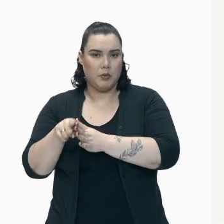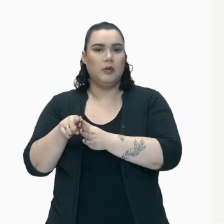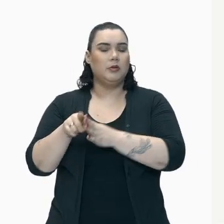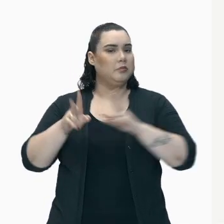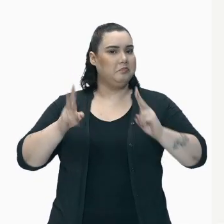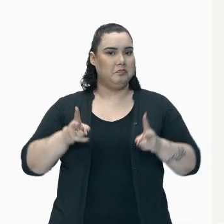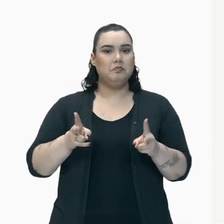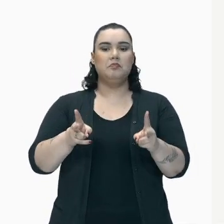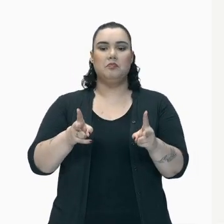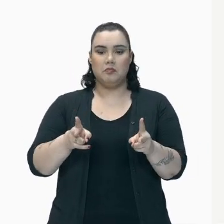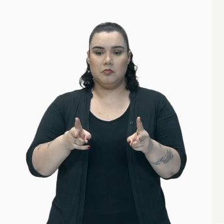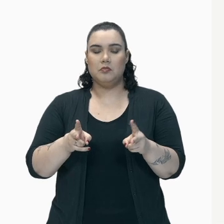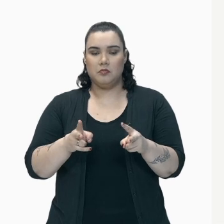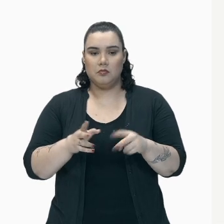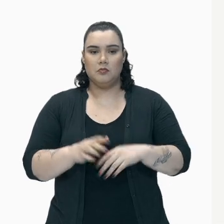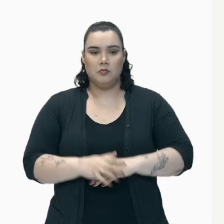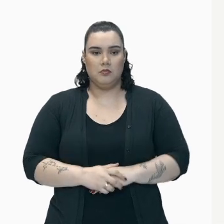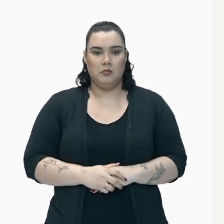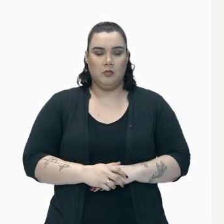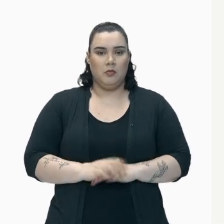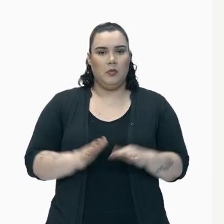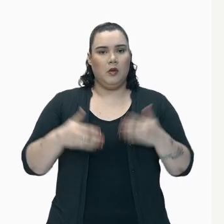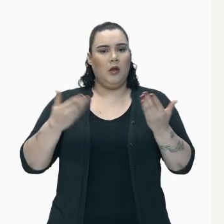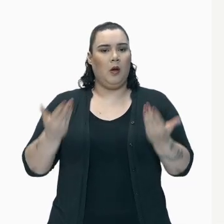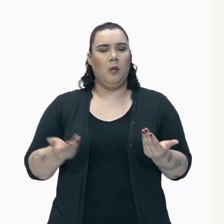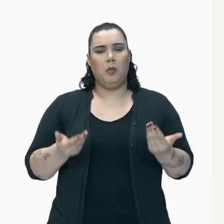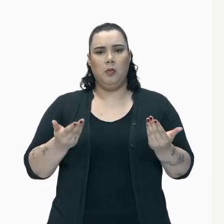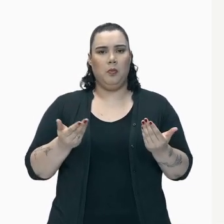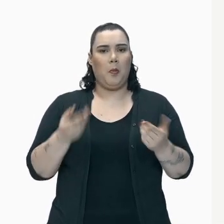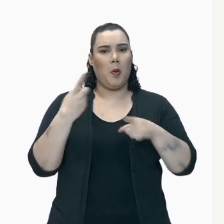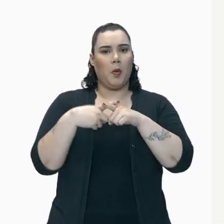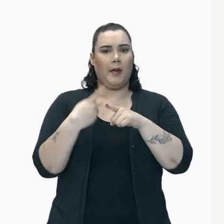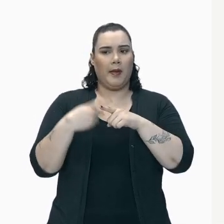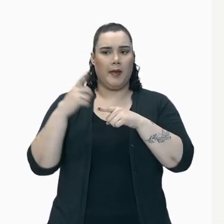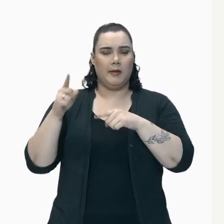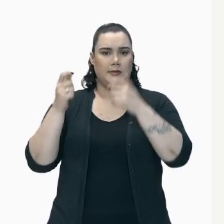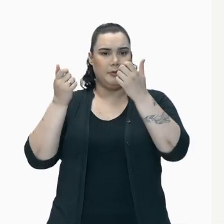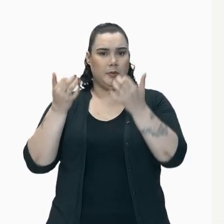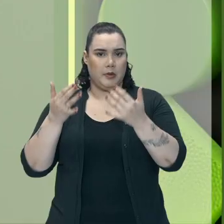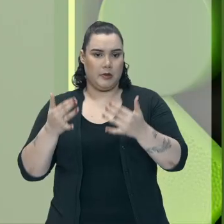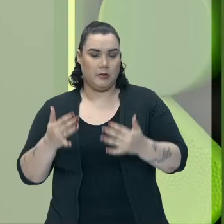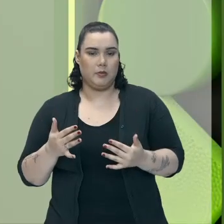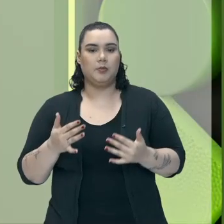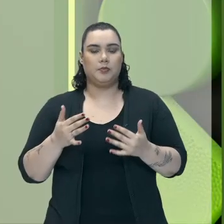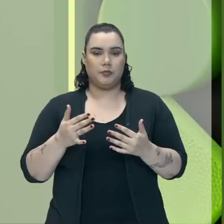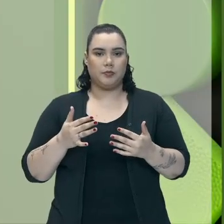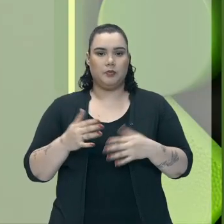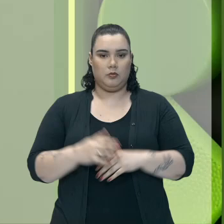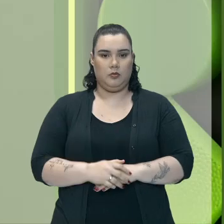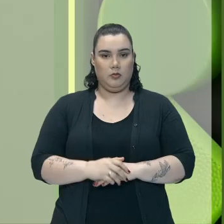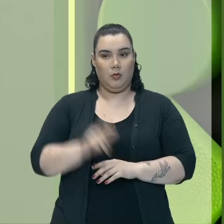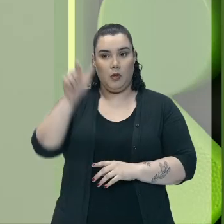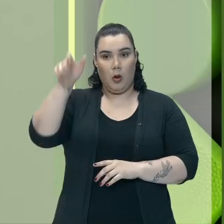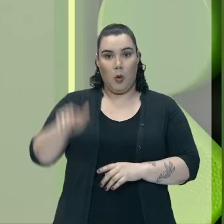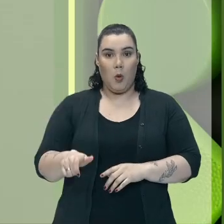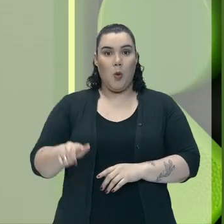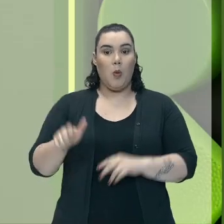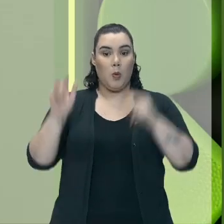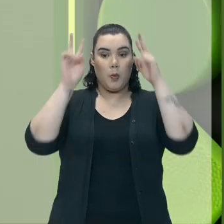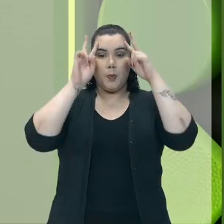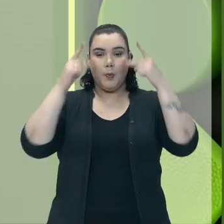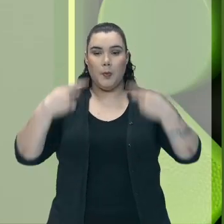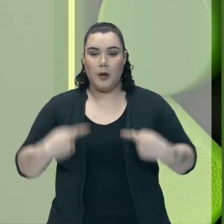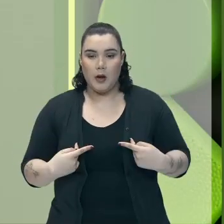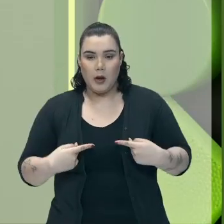saberes. Isso se fala dessa forma, pessoal, porque as primeiras observações que o homem fez foram